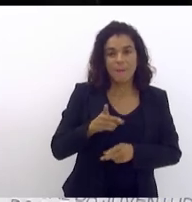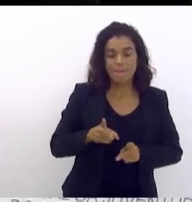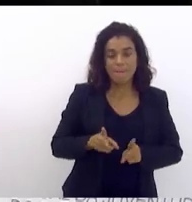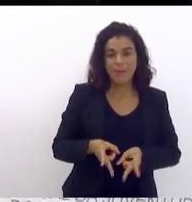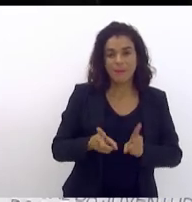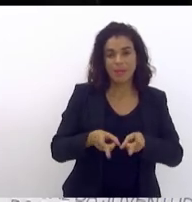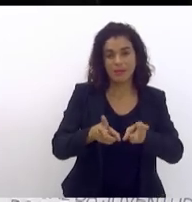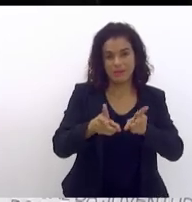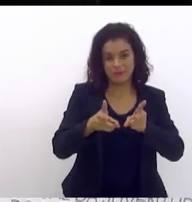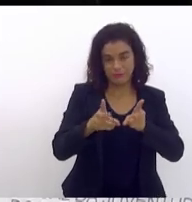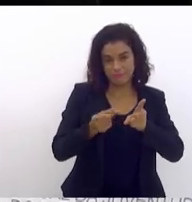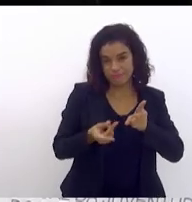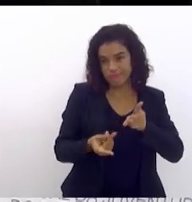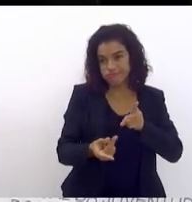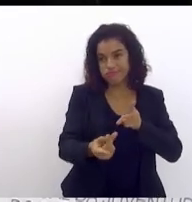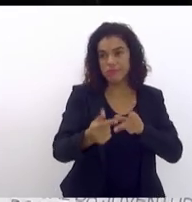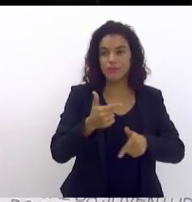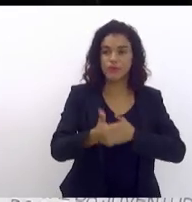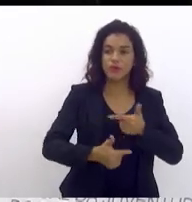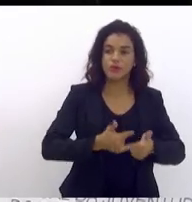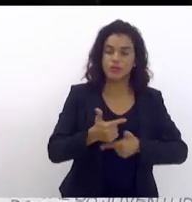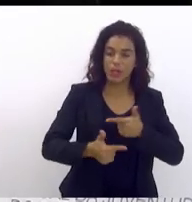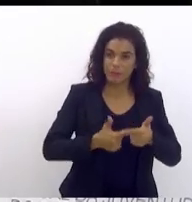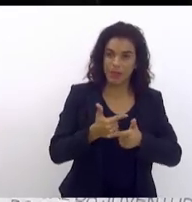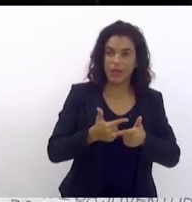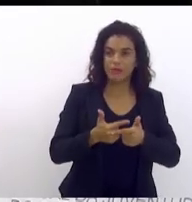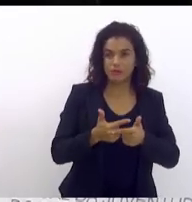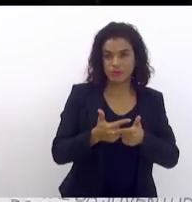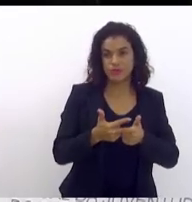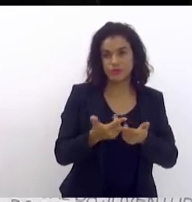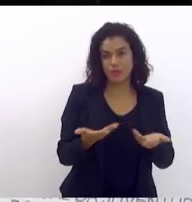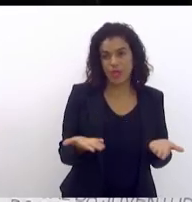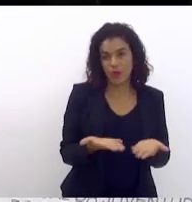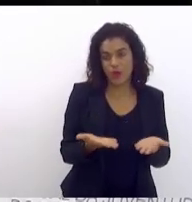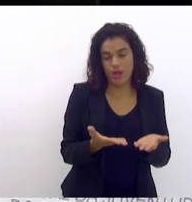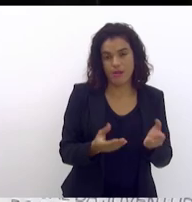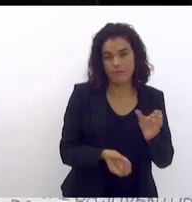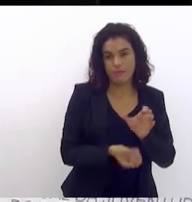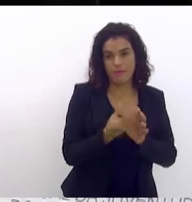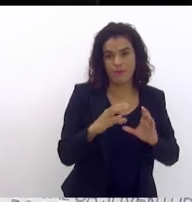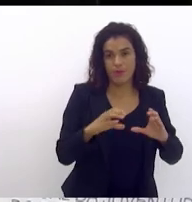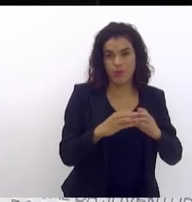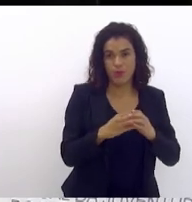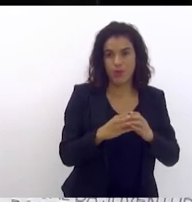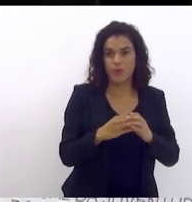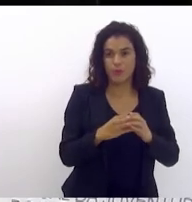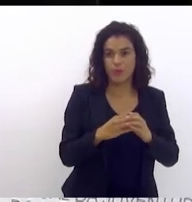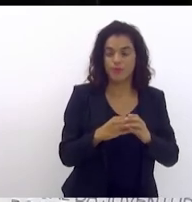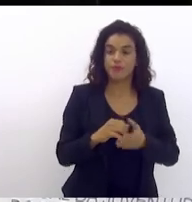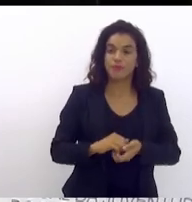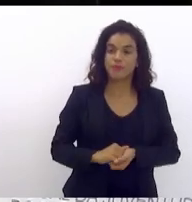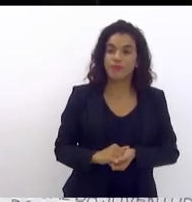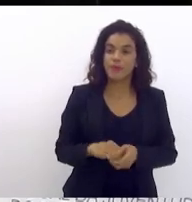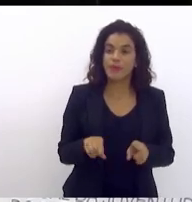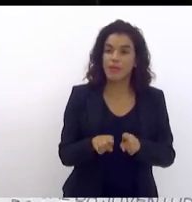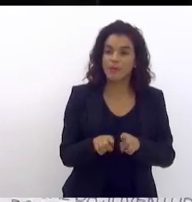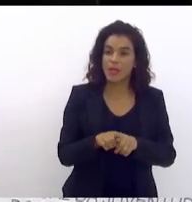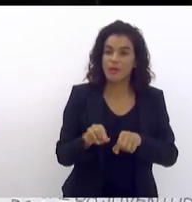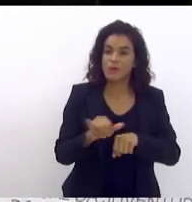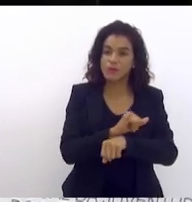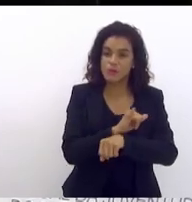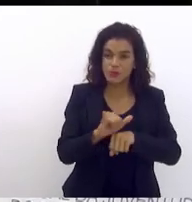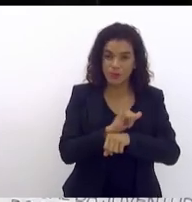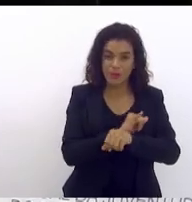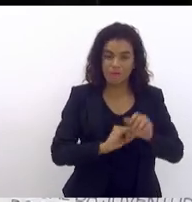e contínuo dos trabalhos eh iniciados pela atual frente parlamentar para finalizar o instrumento legal que